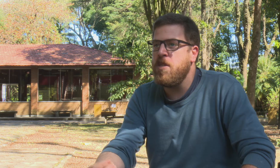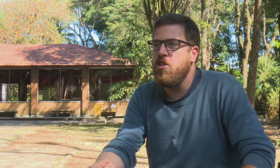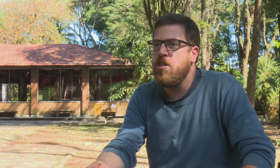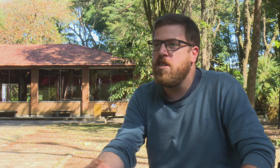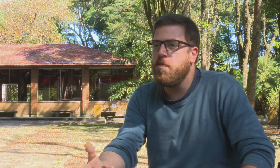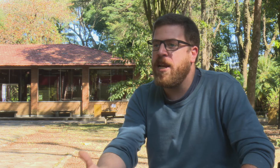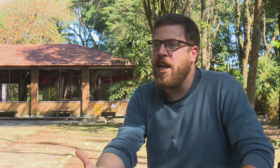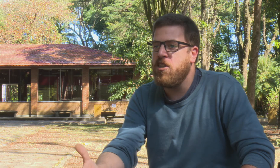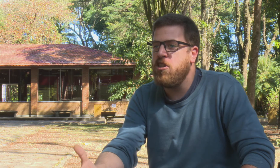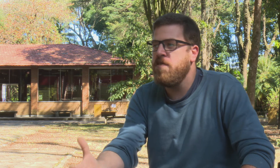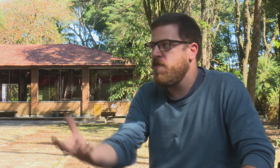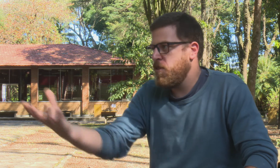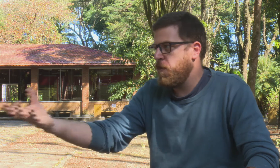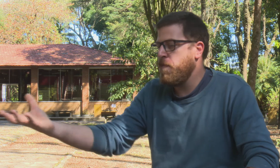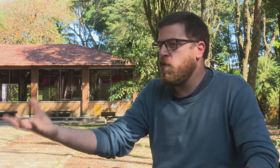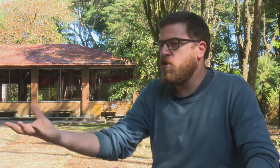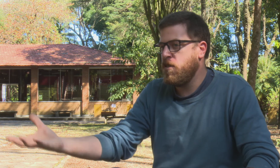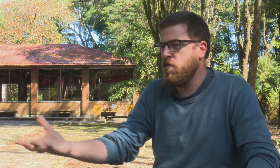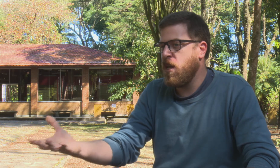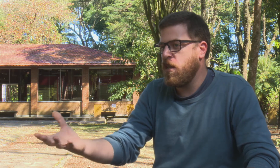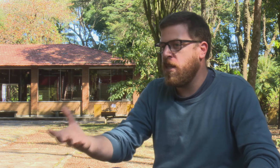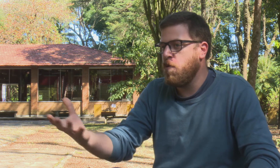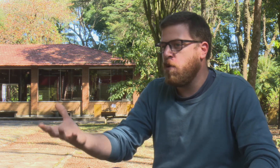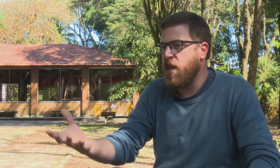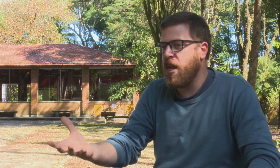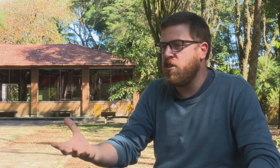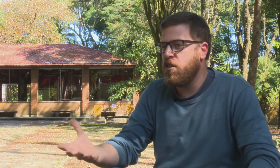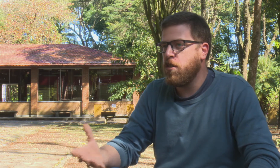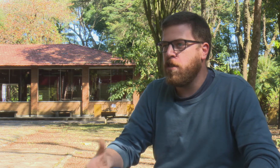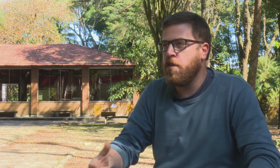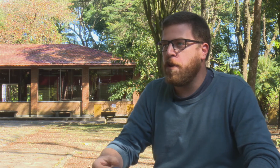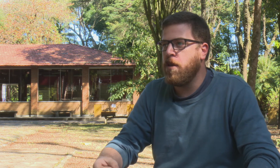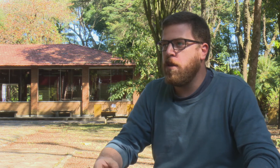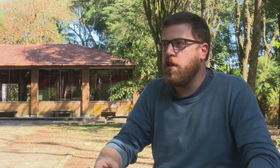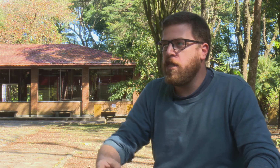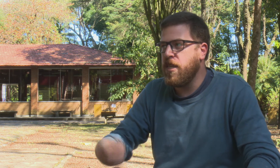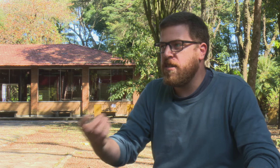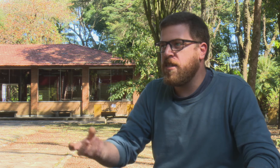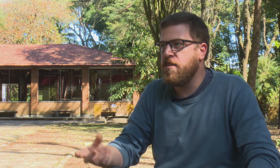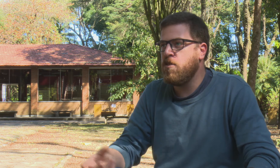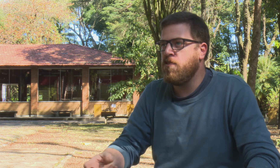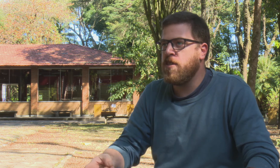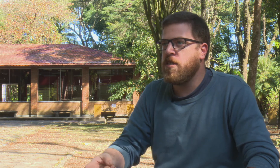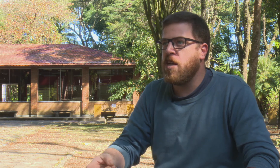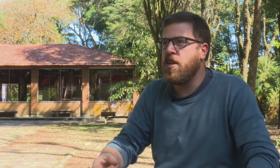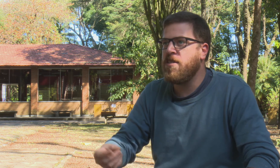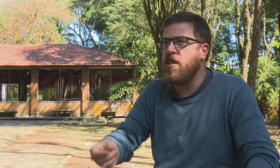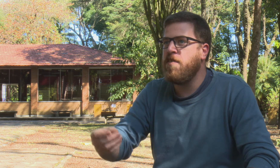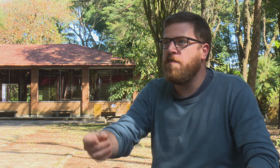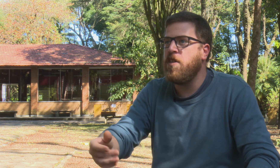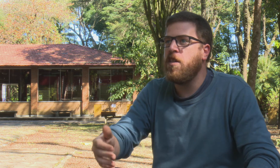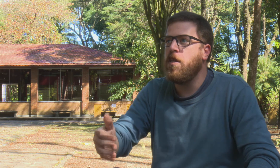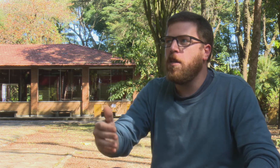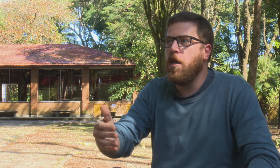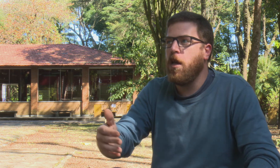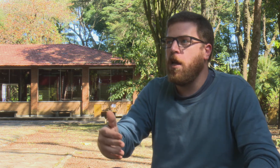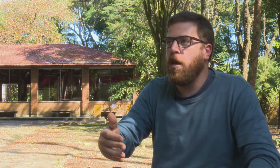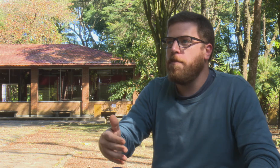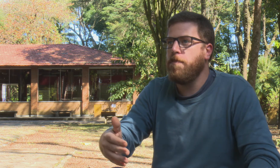As medidas paliativas para a promoção da igualdade, né, e da aceitação da diversidade, elas têm que